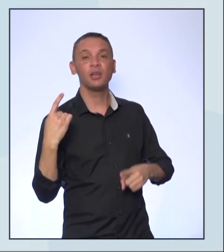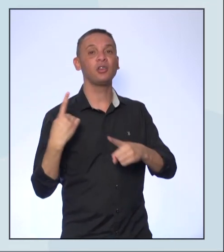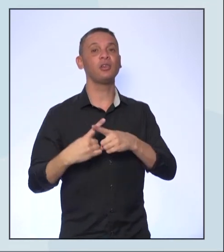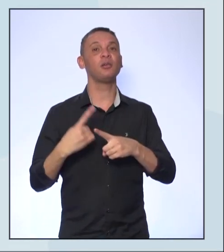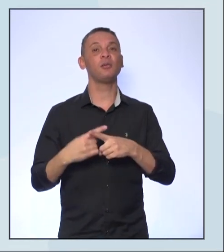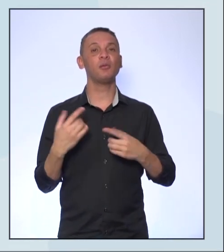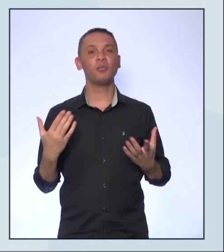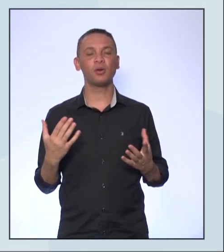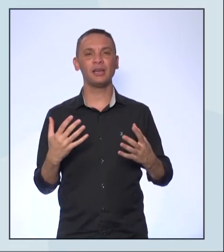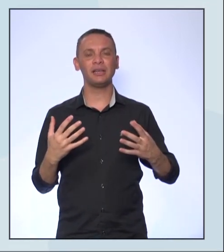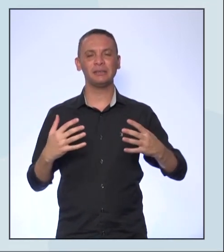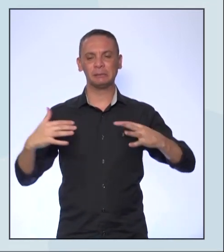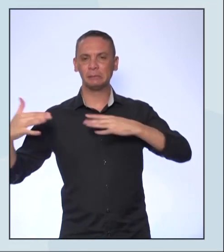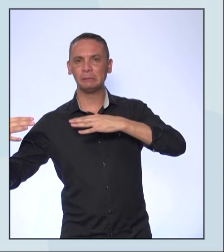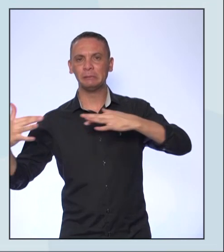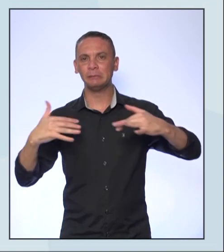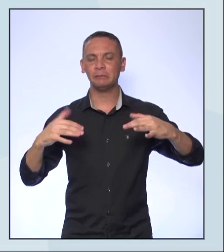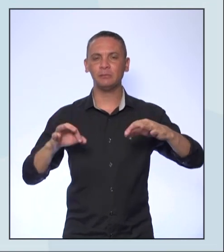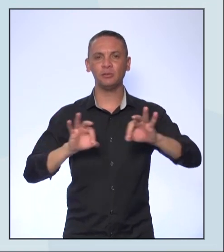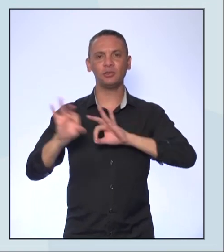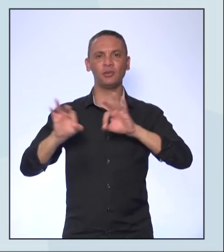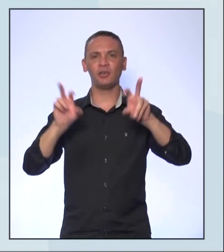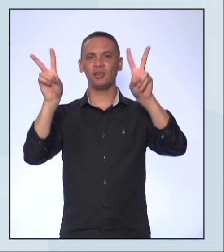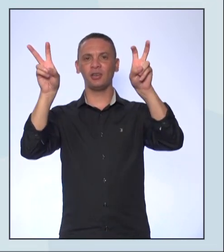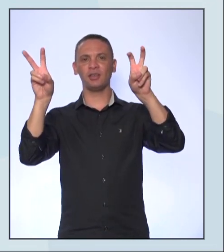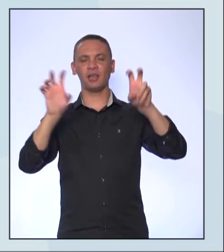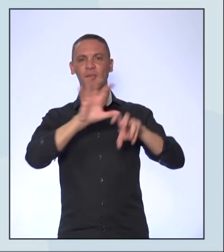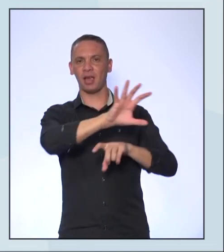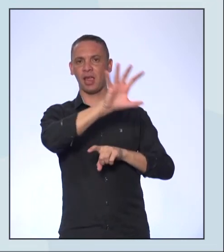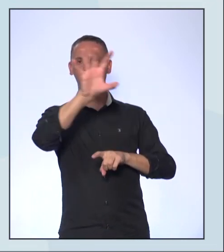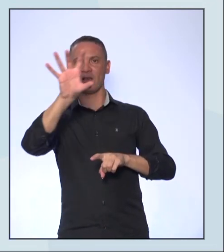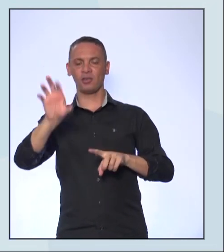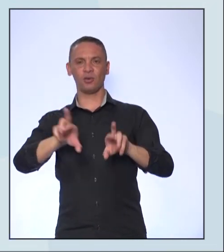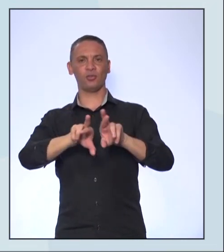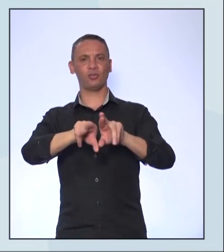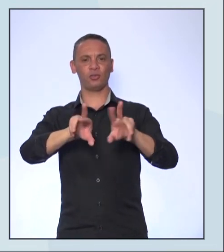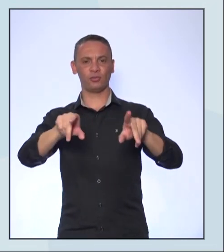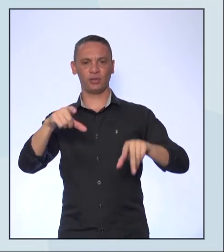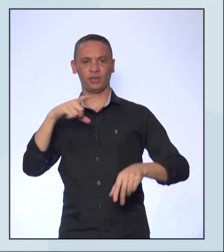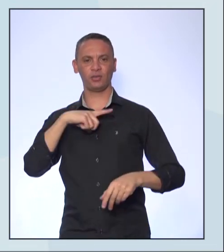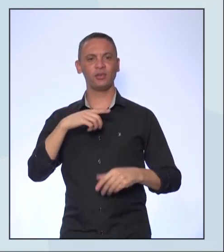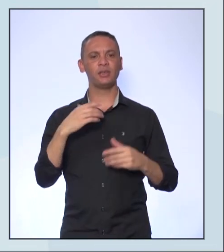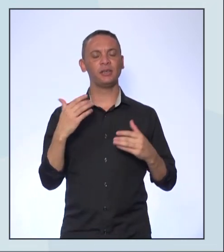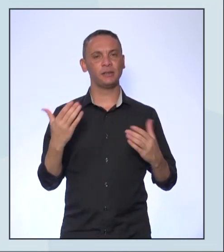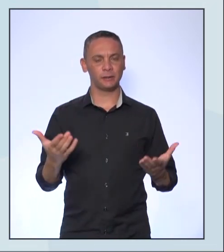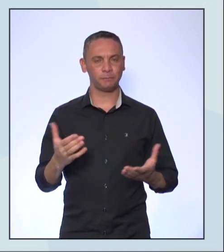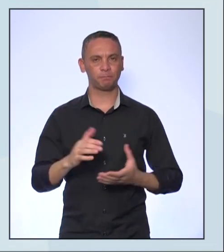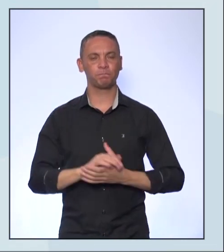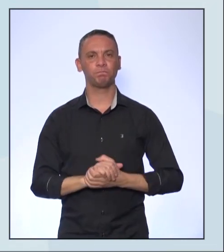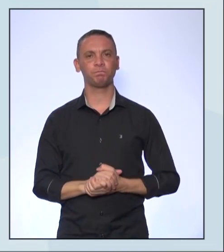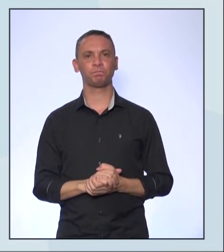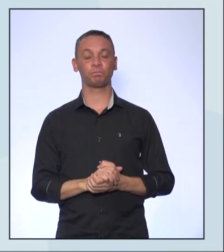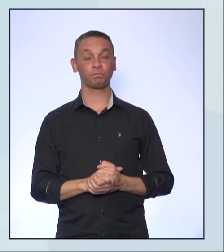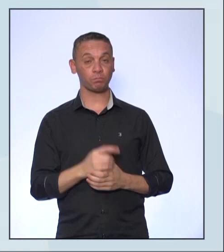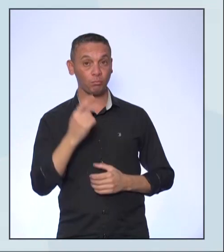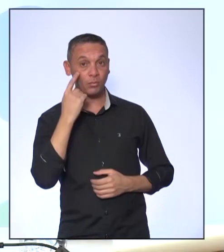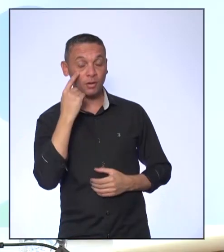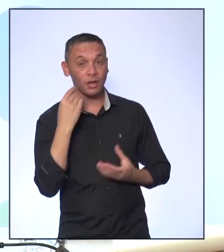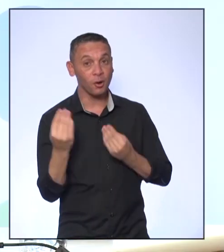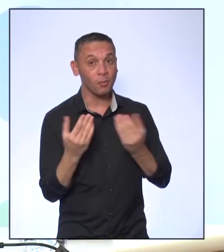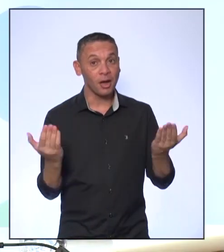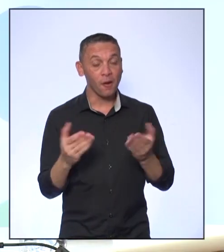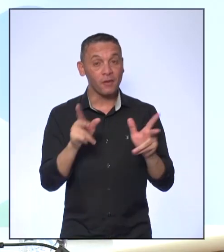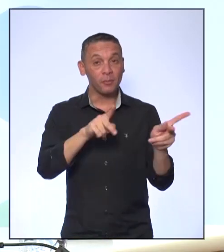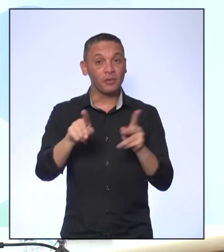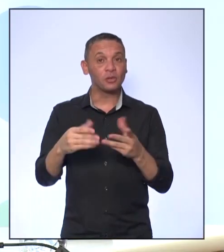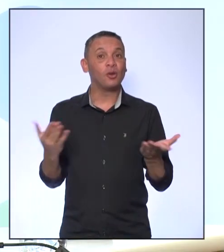mundial, conflitos regionais e os desherdados da nova ordem mundial. Então, vamos lá, professor, o que